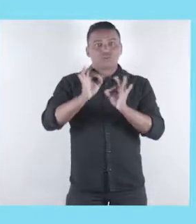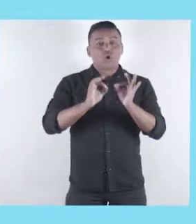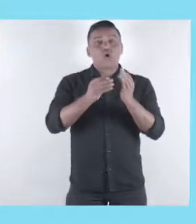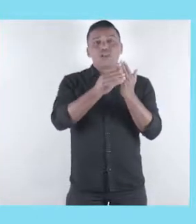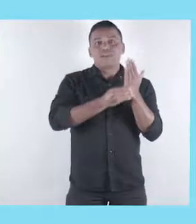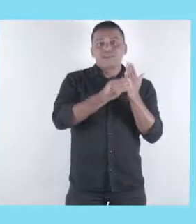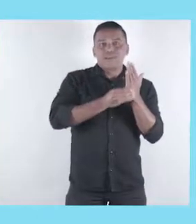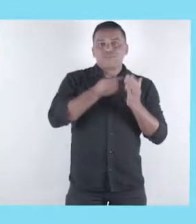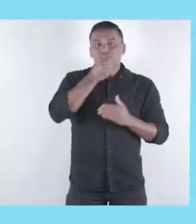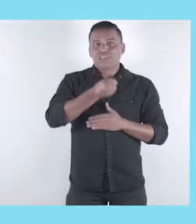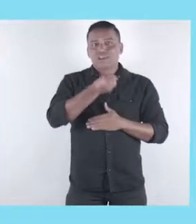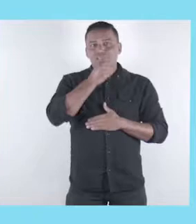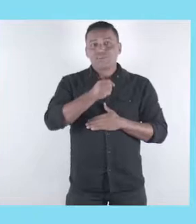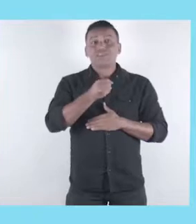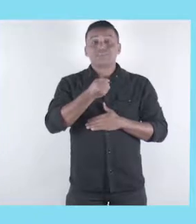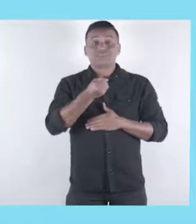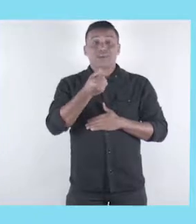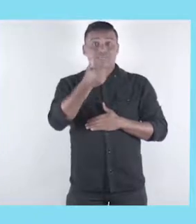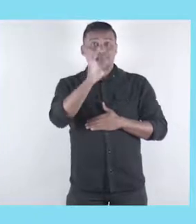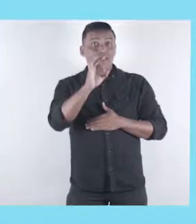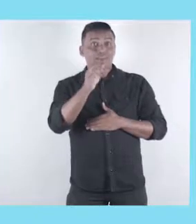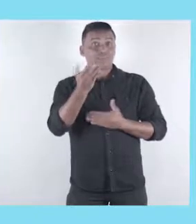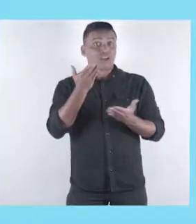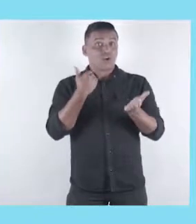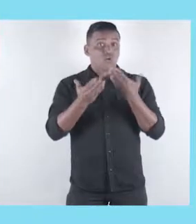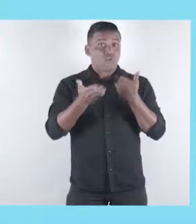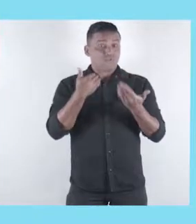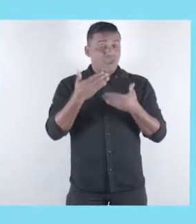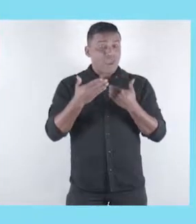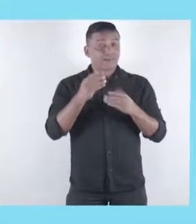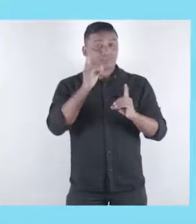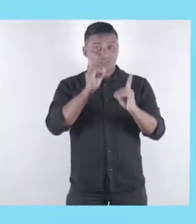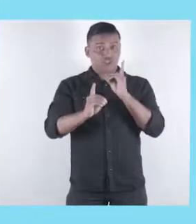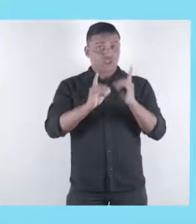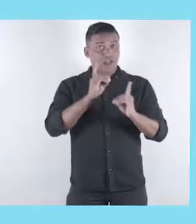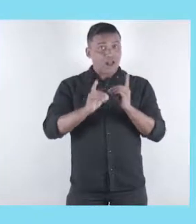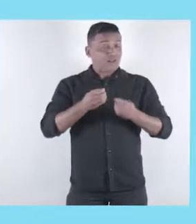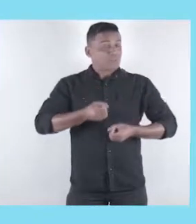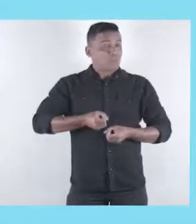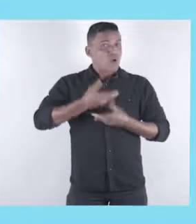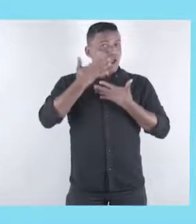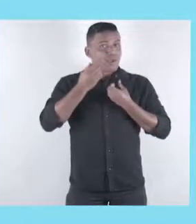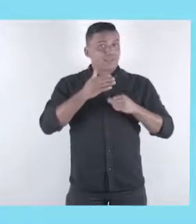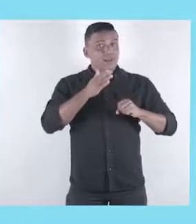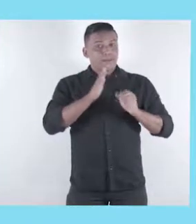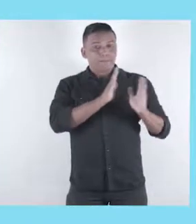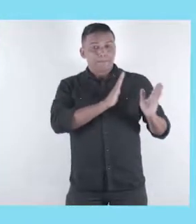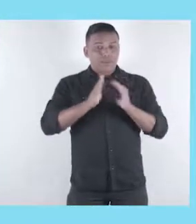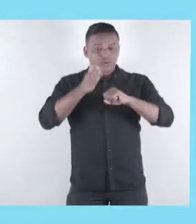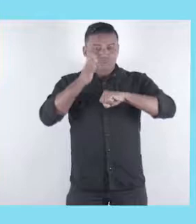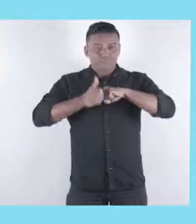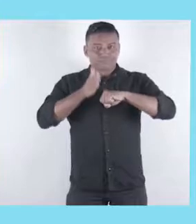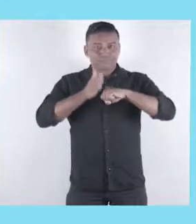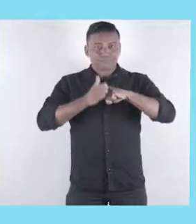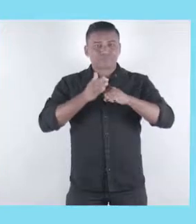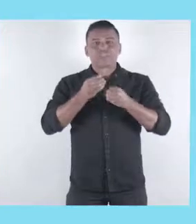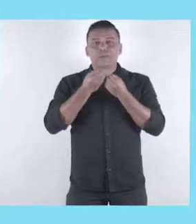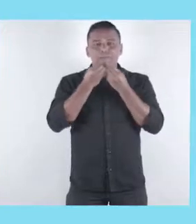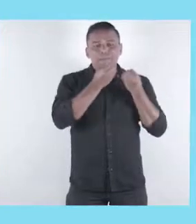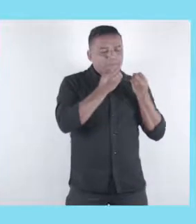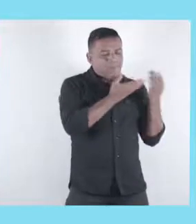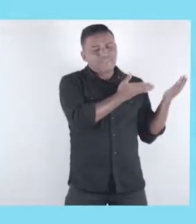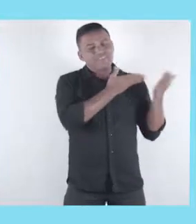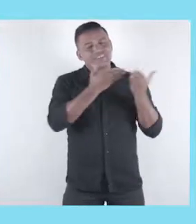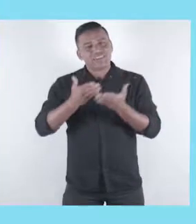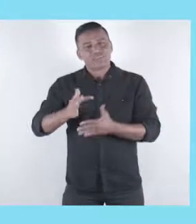alguns com poetas contemporâneos Olá bem-vindo Fabrício é um prazer ter você conosco